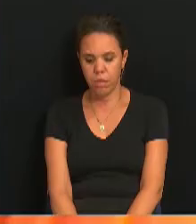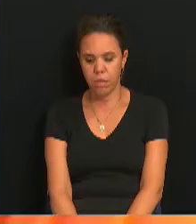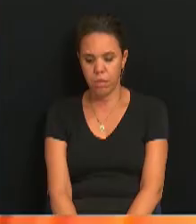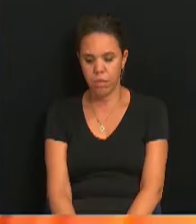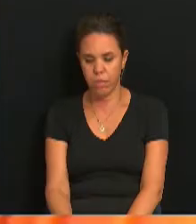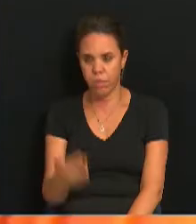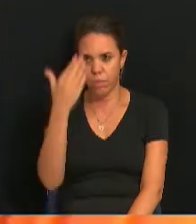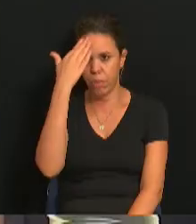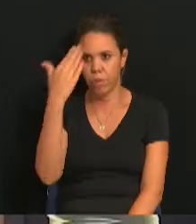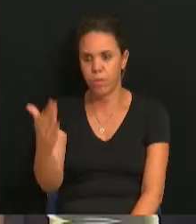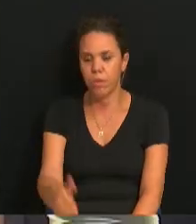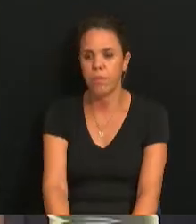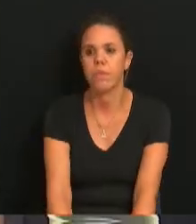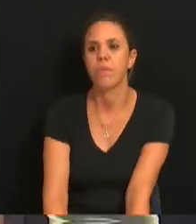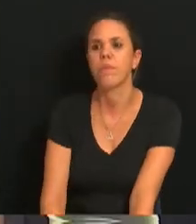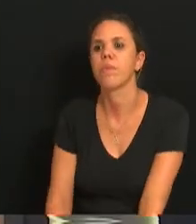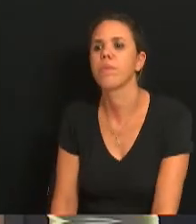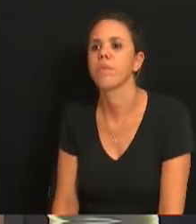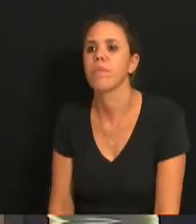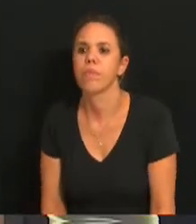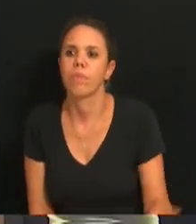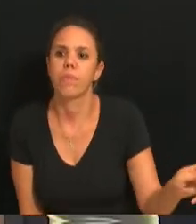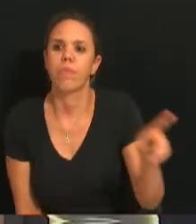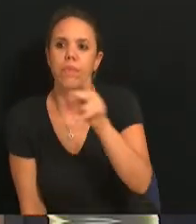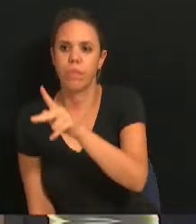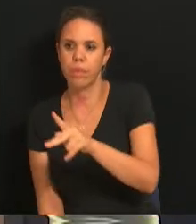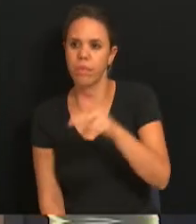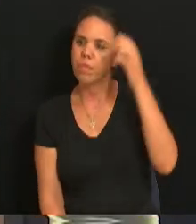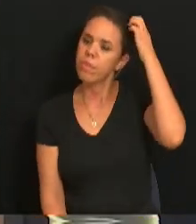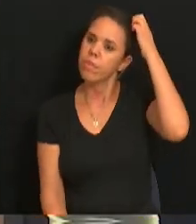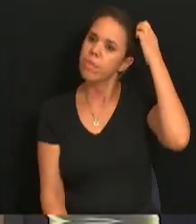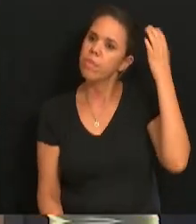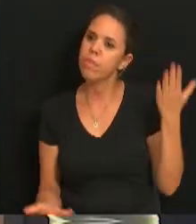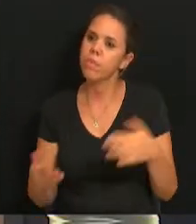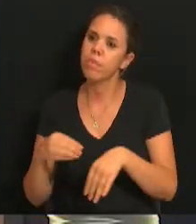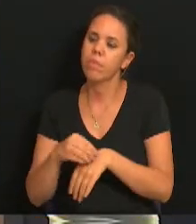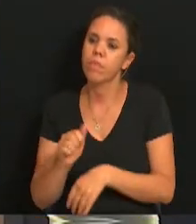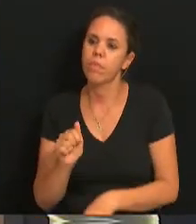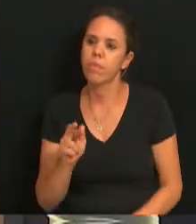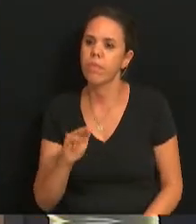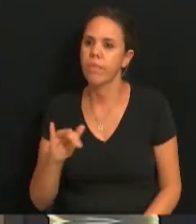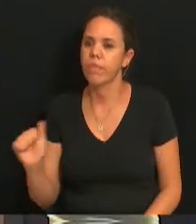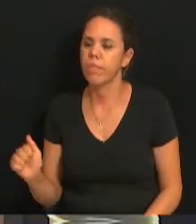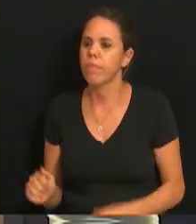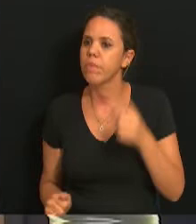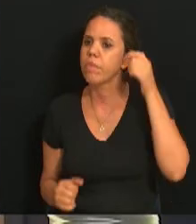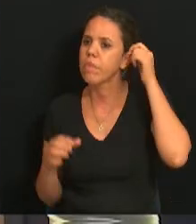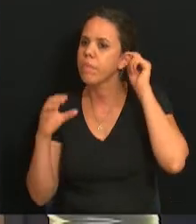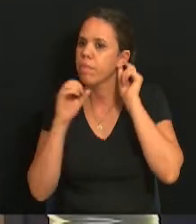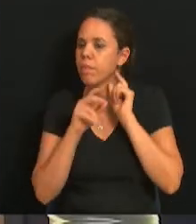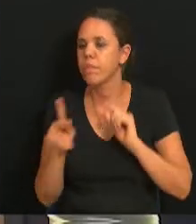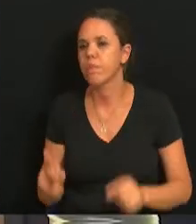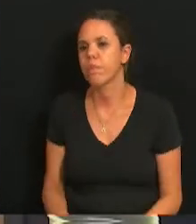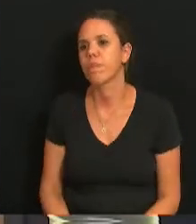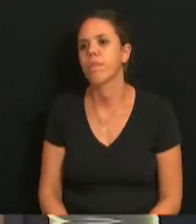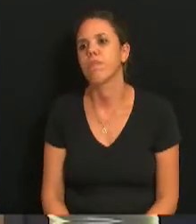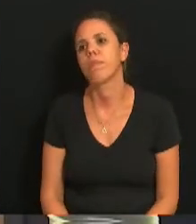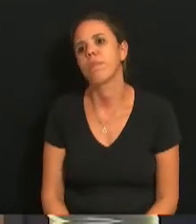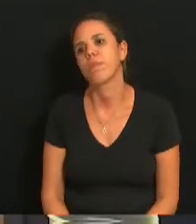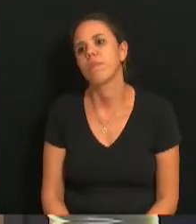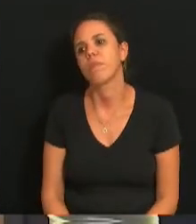Obrigada, professor Augusto. E agora, então, a gente passa rapidamente para a professora Andréia